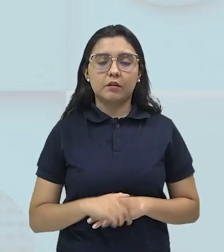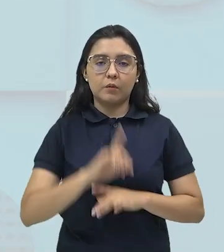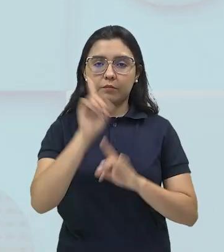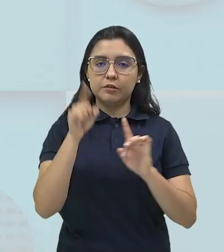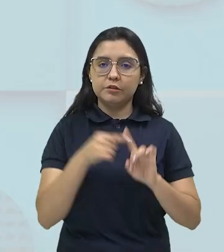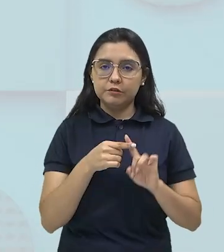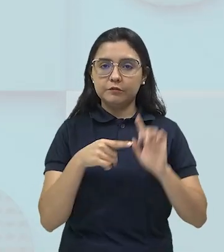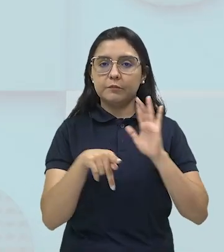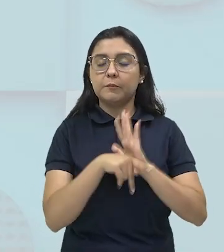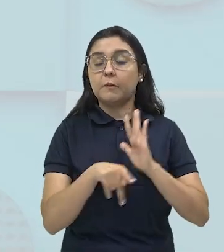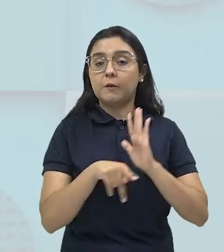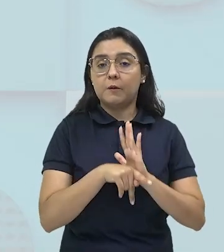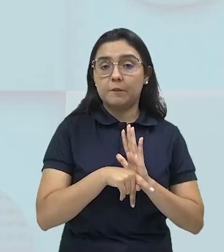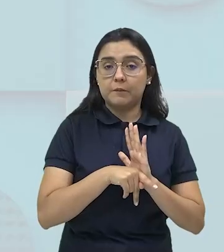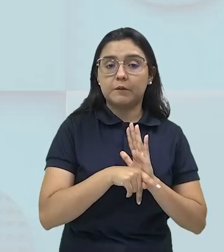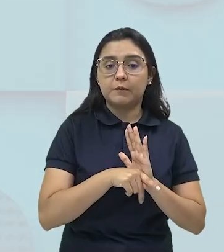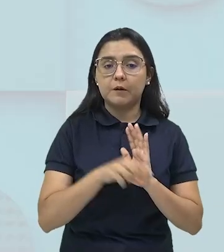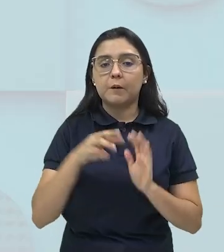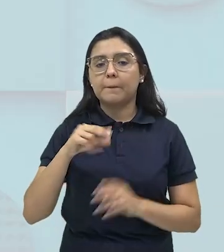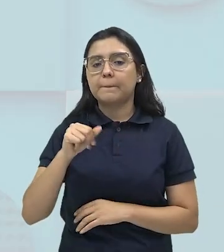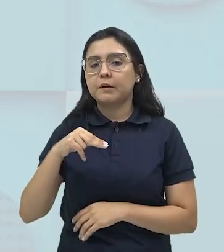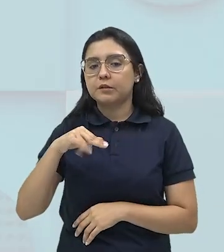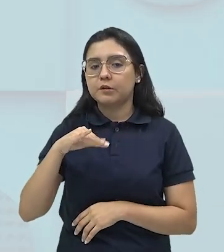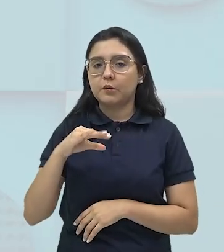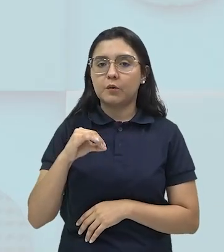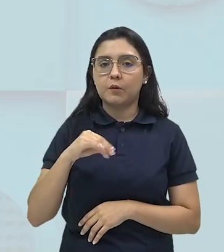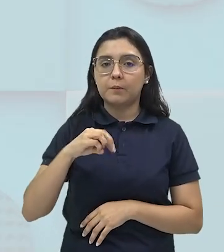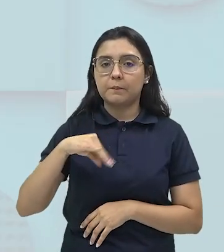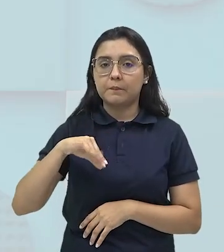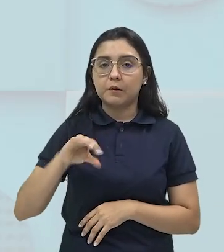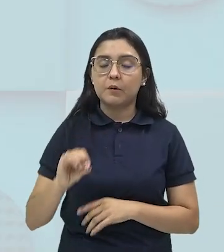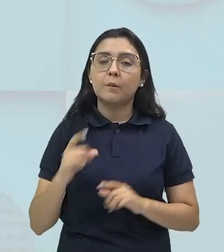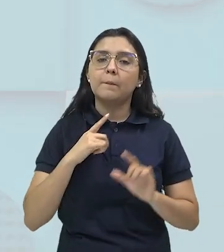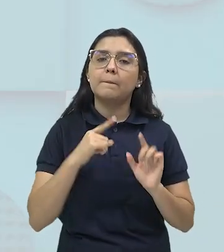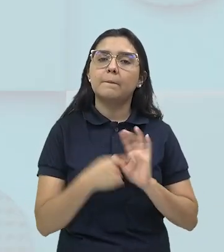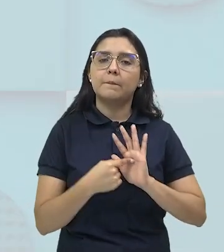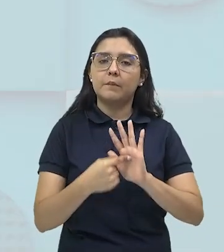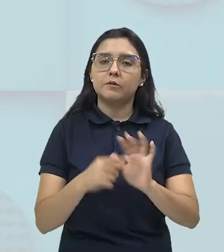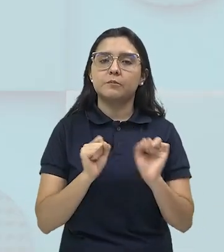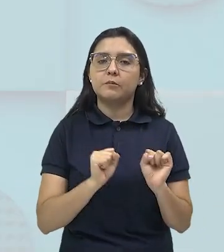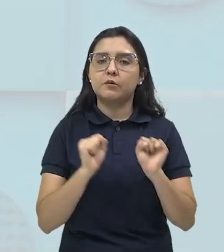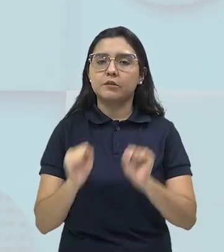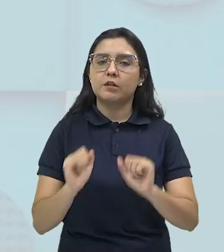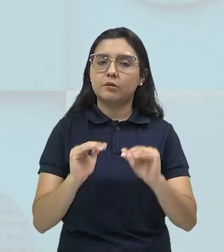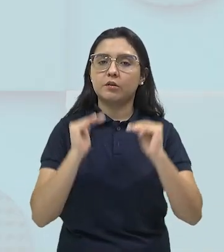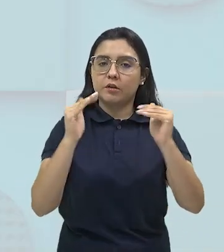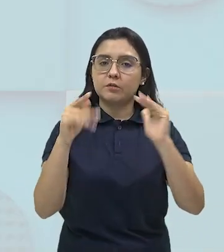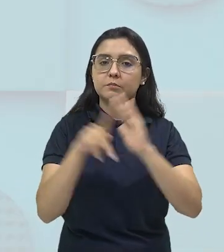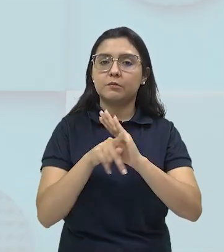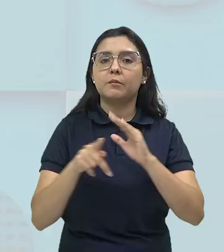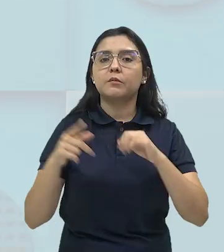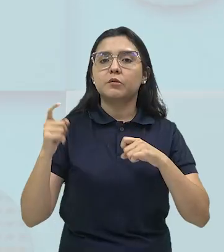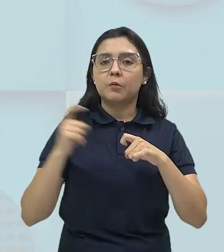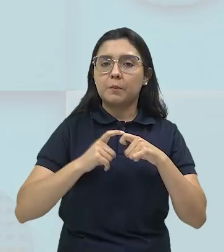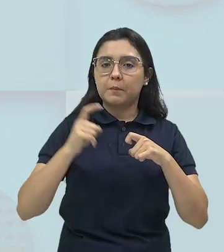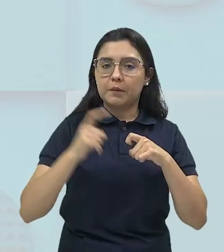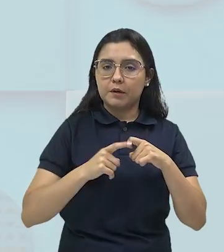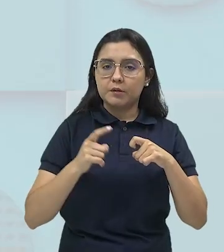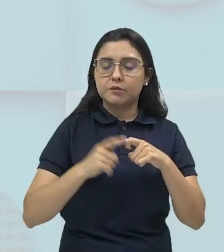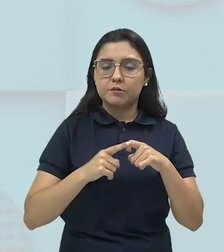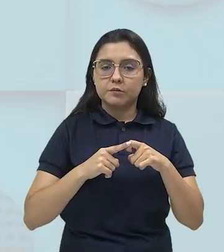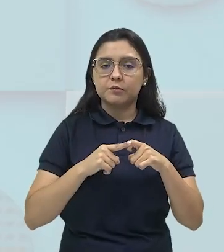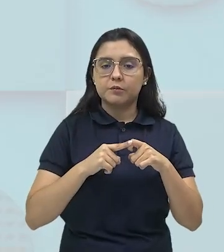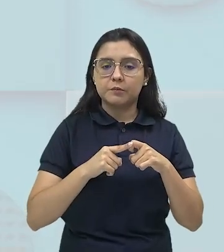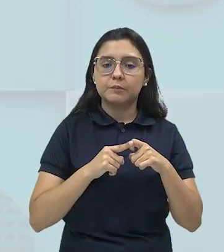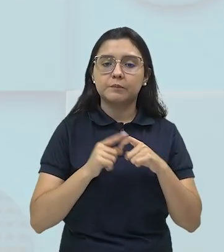Que, no caso, esse manicômio, ele simboliza um poder e autoridade desse médico, né, Dr. Bacamarte, sobre a comunidade, já